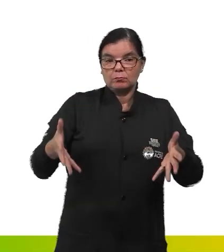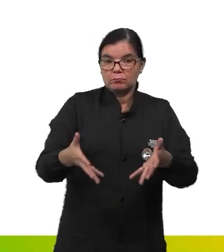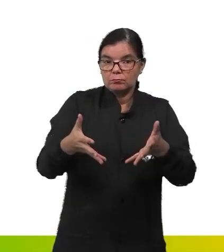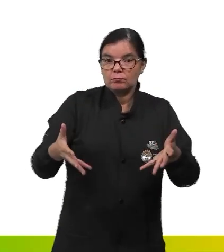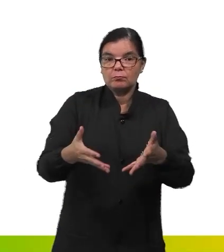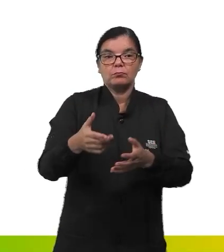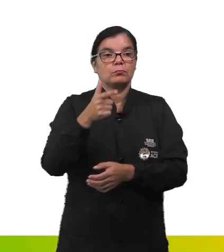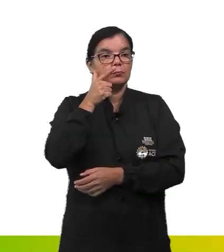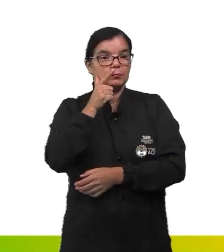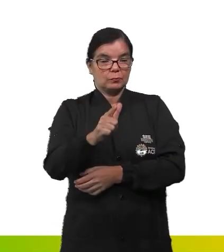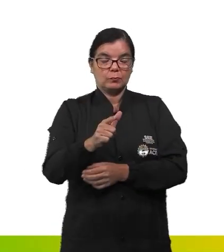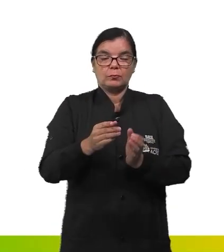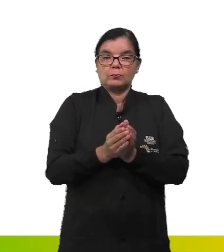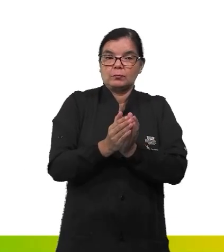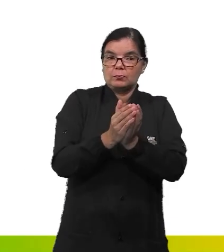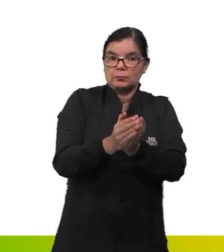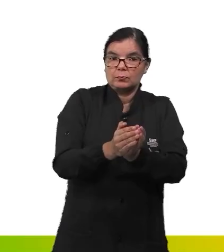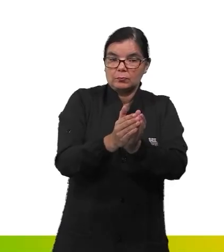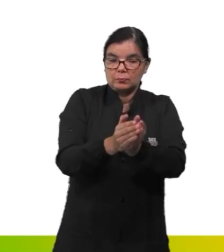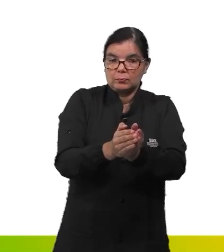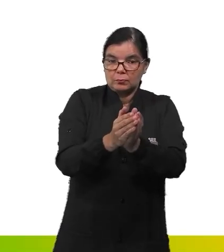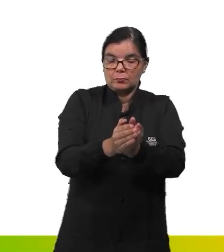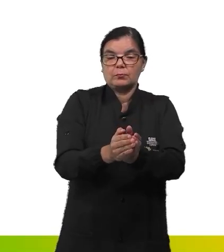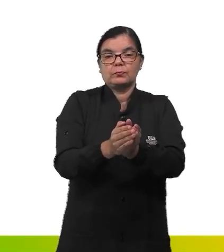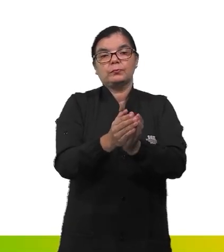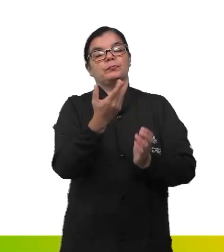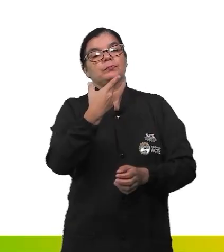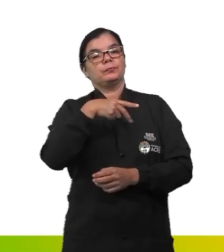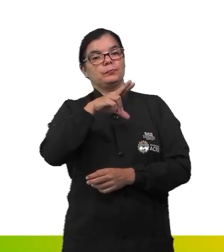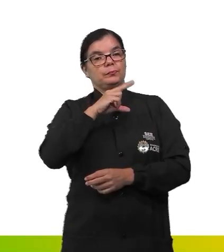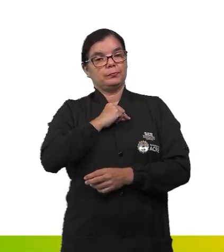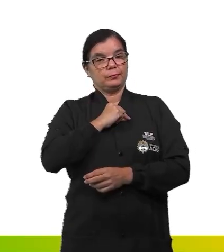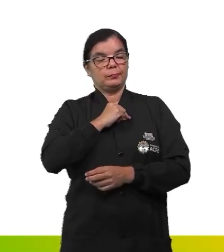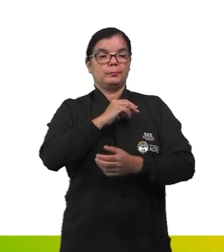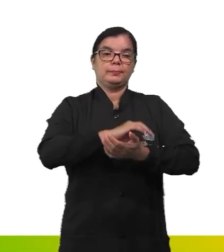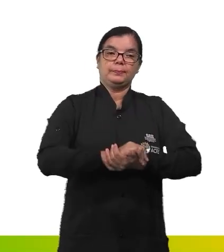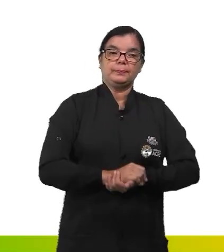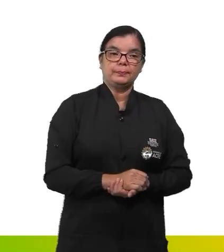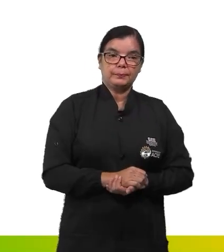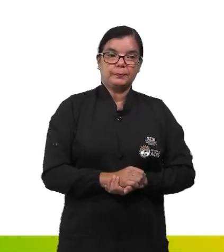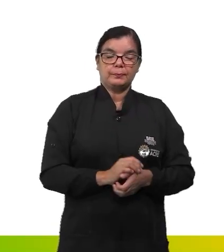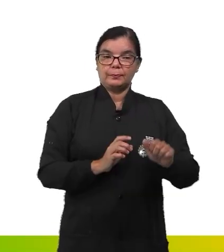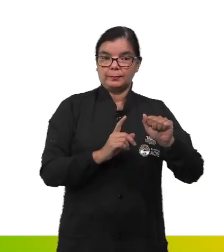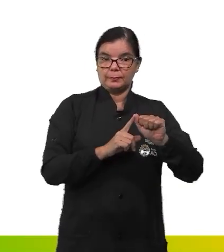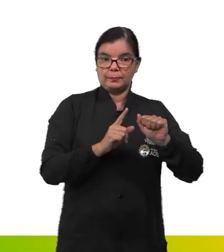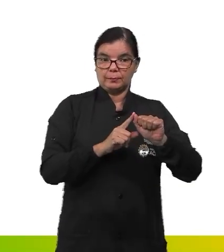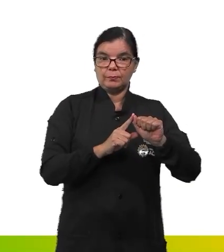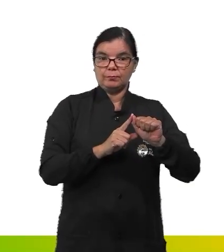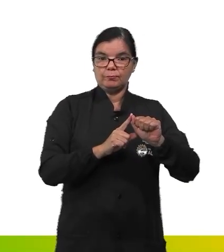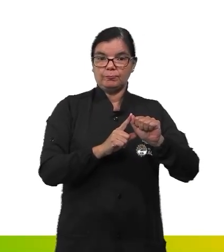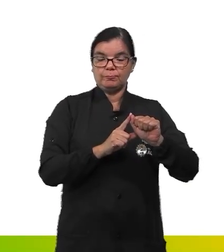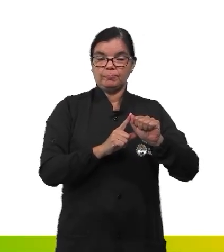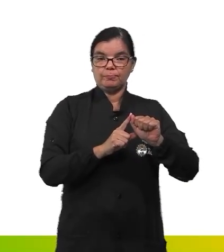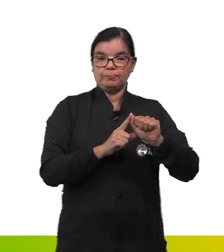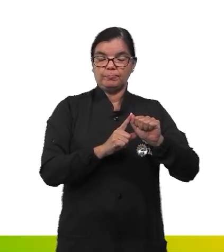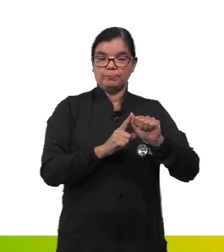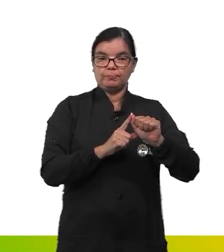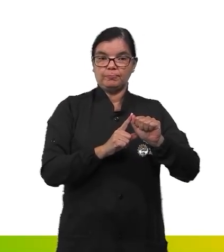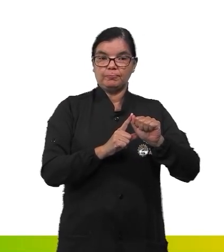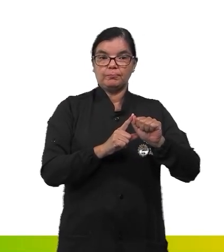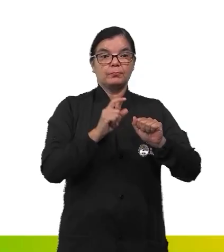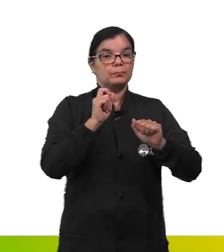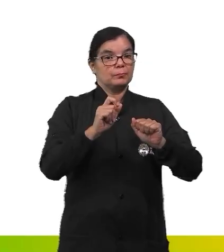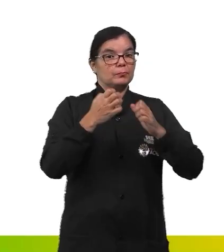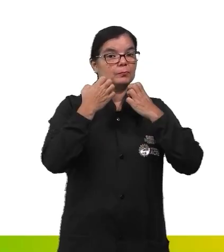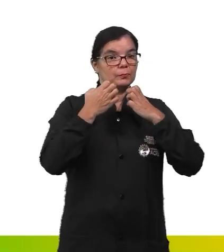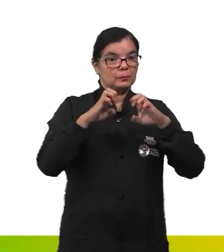principais motivações para a realização da expansão marítima, então, pelos portugueses? Alternativa A. A motivação